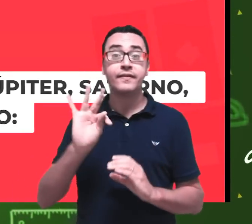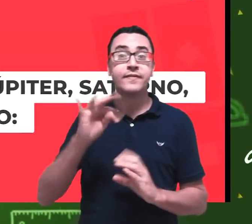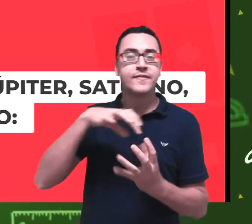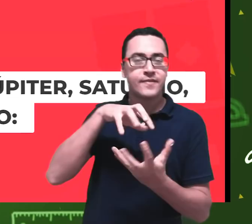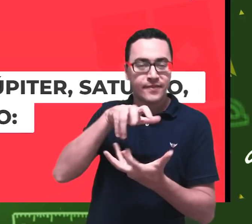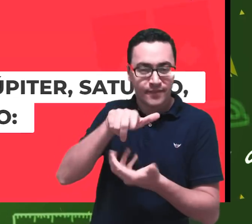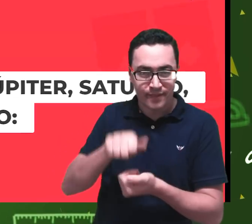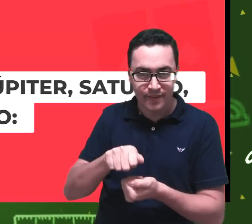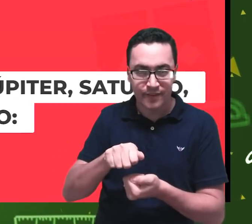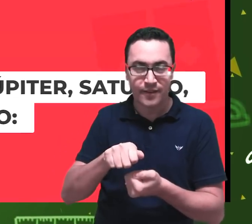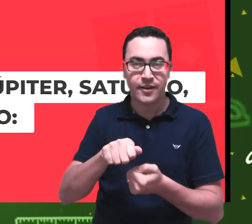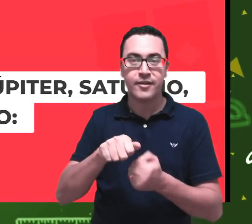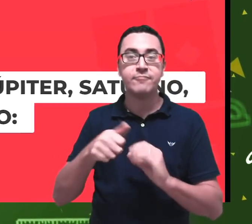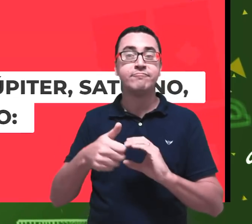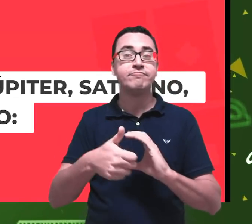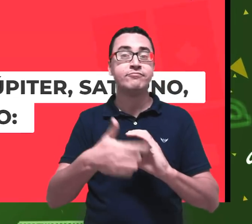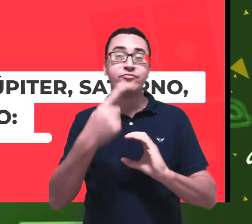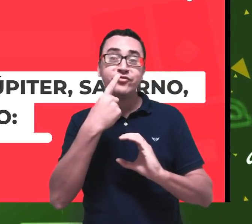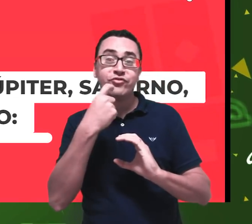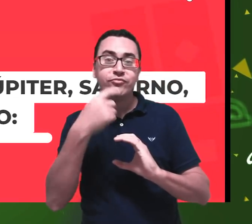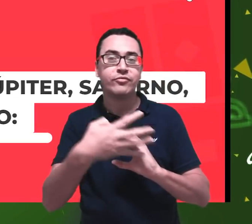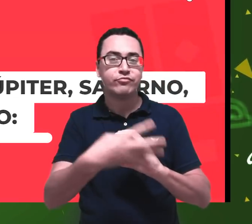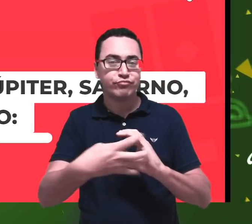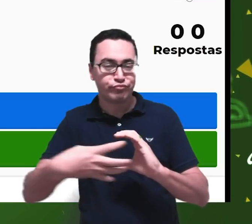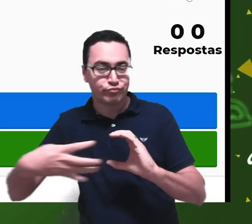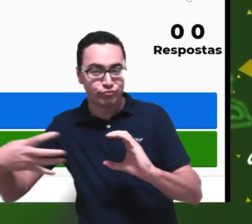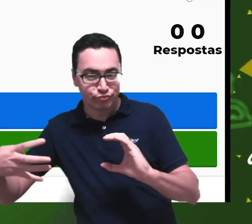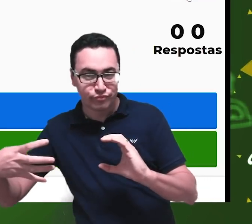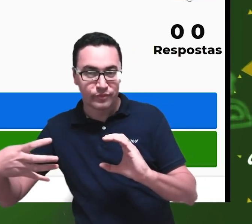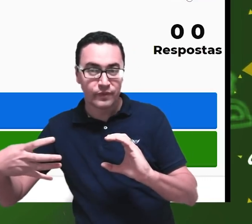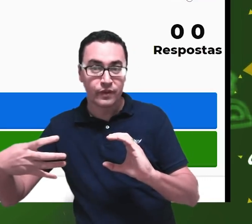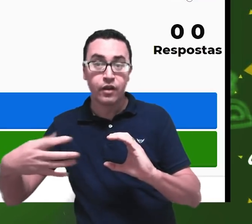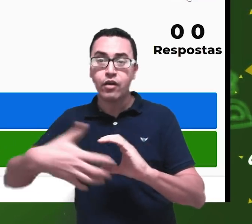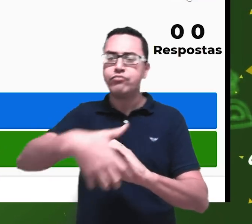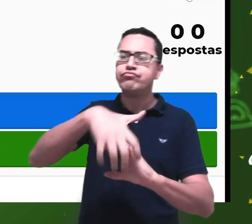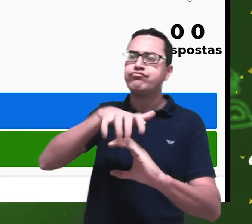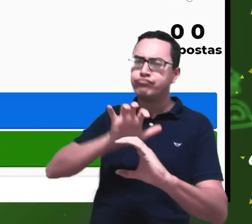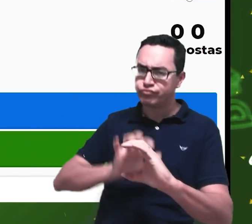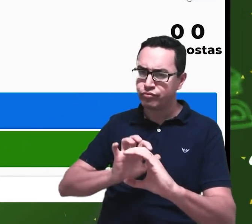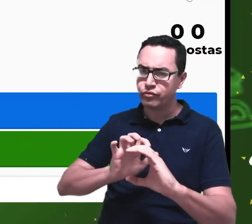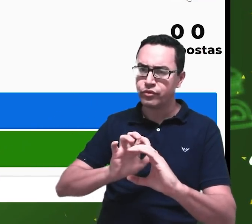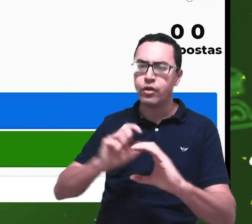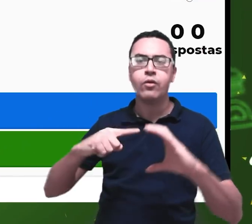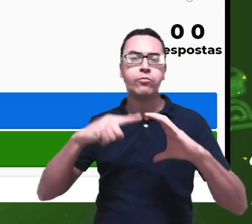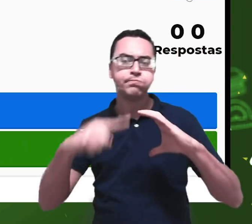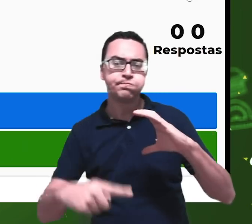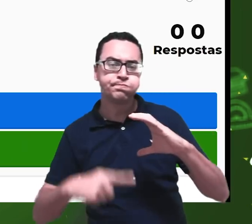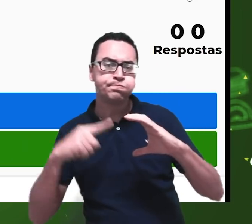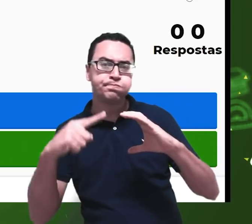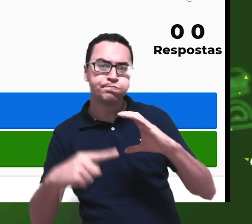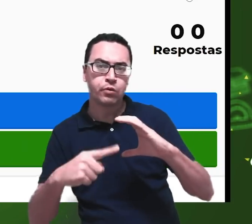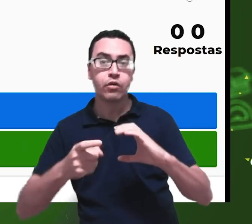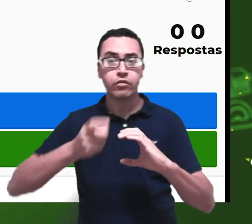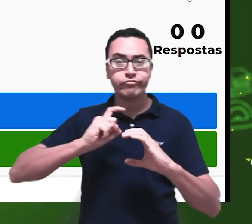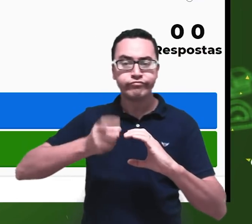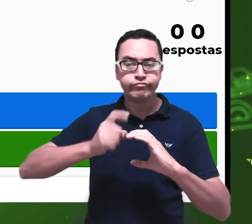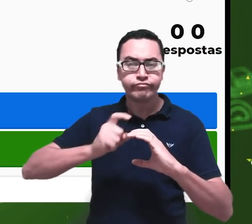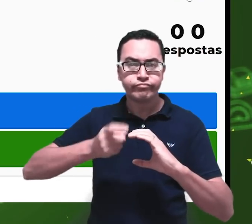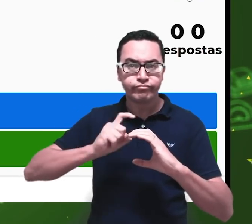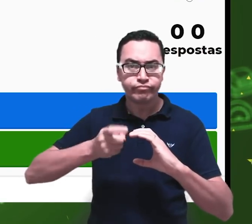Mercúrio, Vênus, Terra, Marte, Júpiter, Saturno, Urano e Netuno são